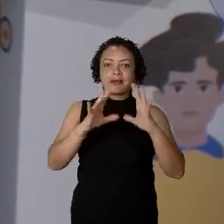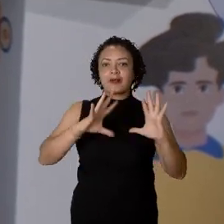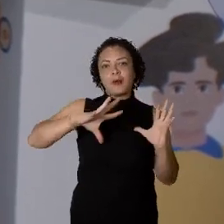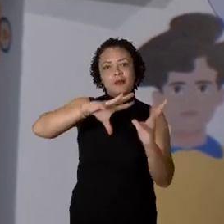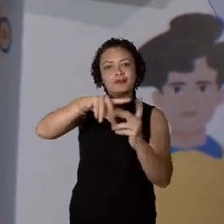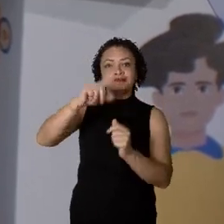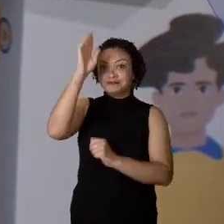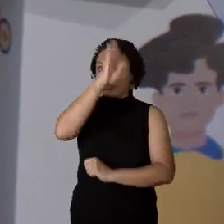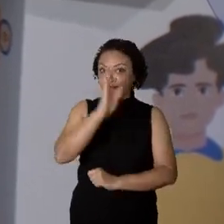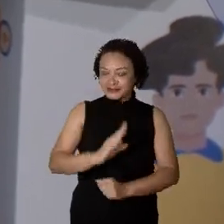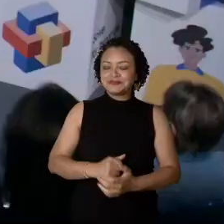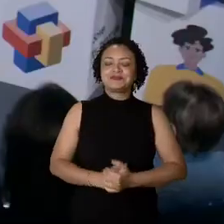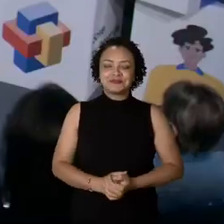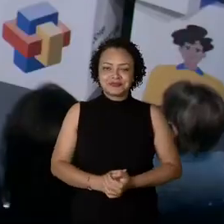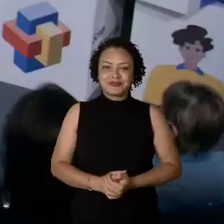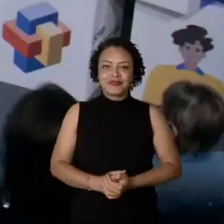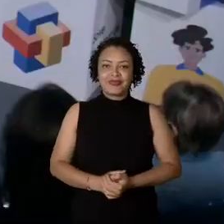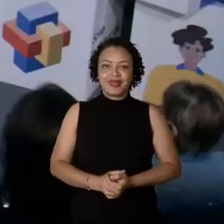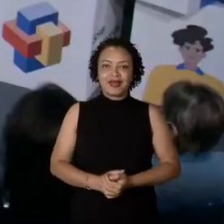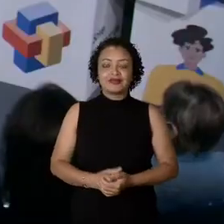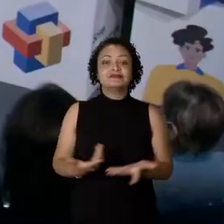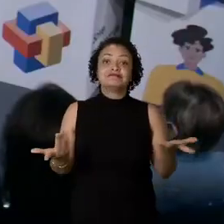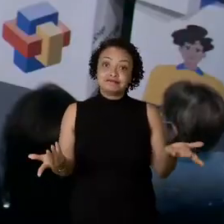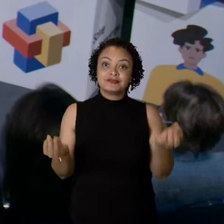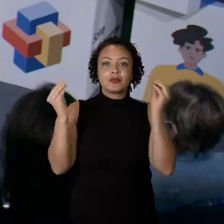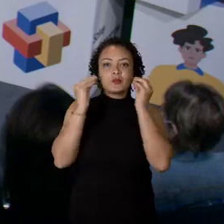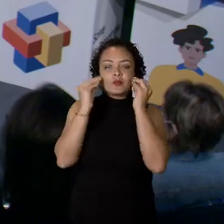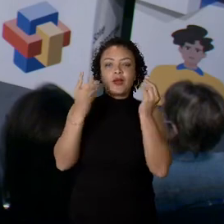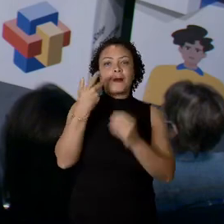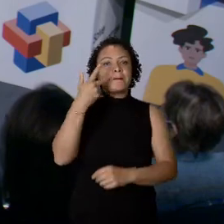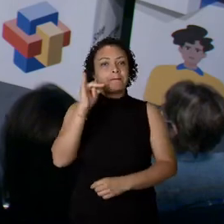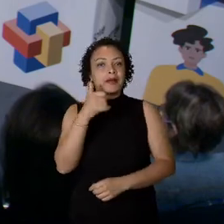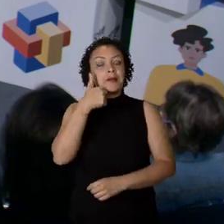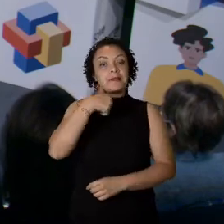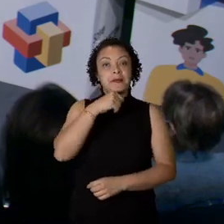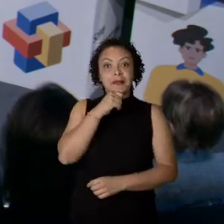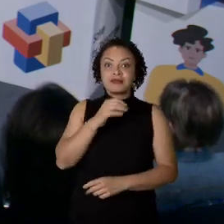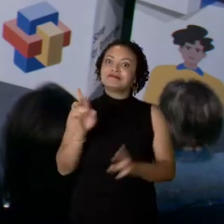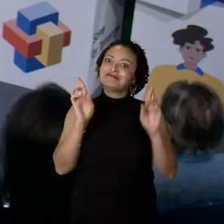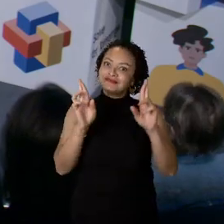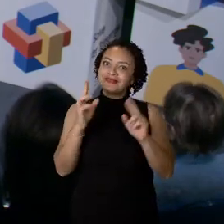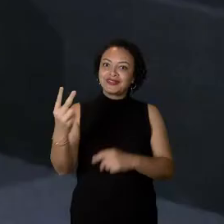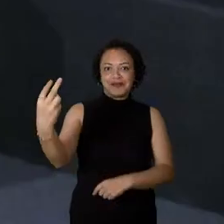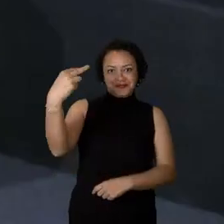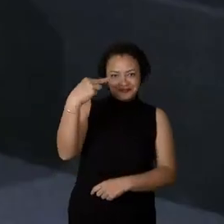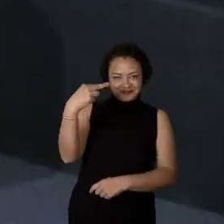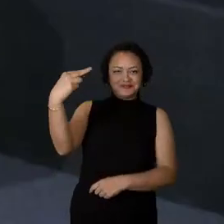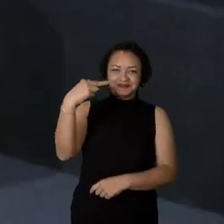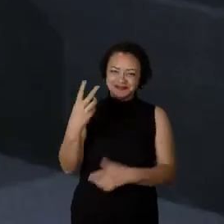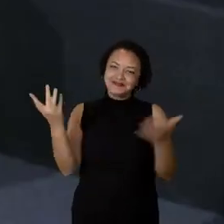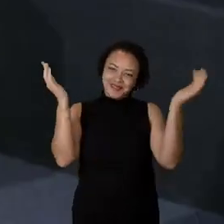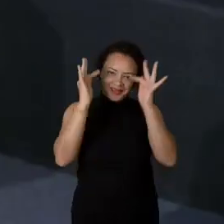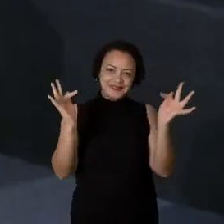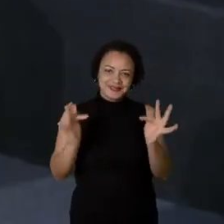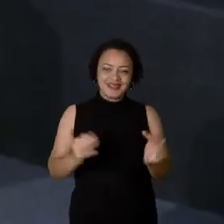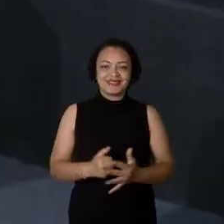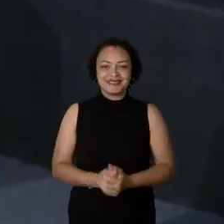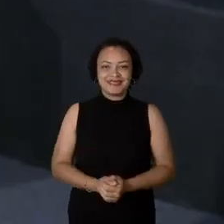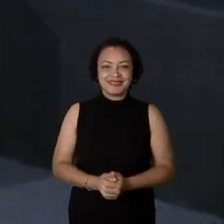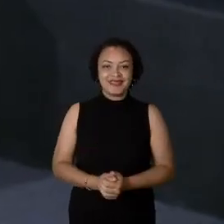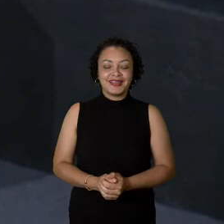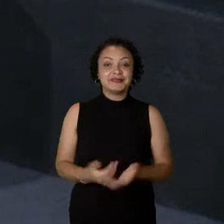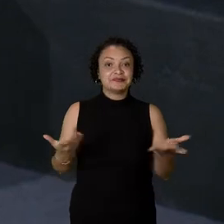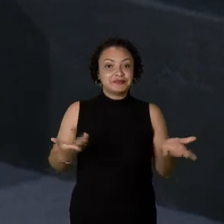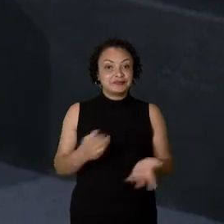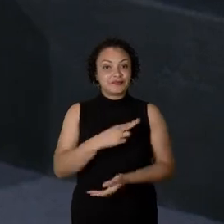o Brasil. Inclusive, um beijo pro meu pai, pra minha mãe, que com certeza estão assistindo lá agora, super felizes. Gente, eu